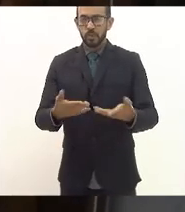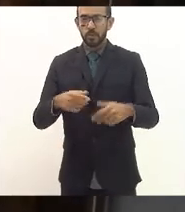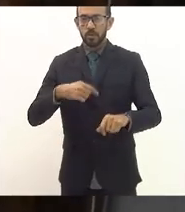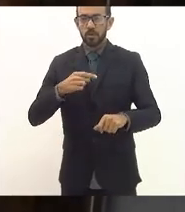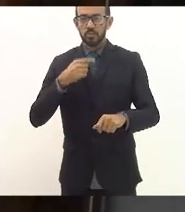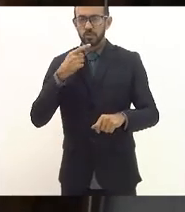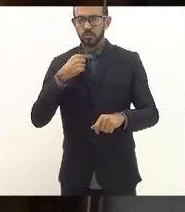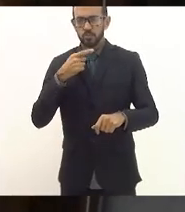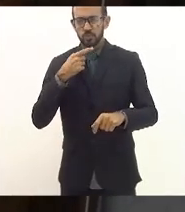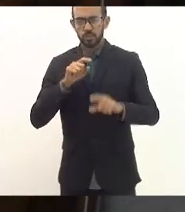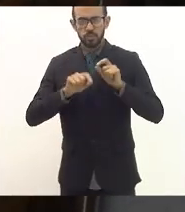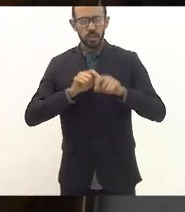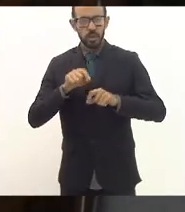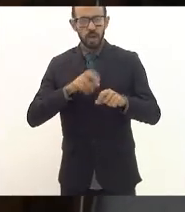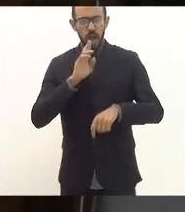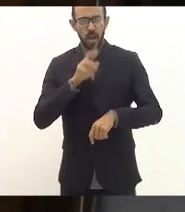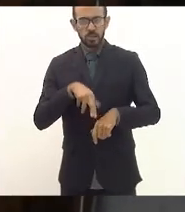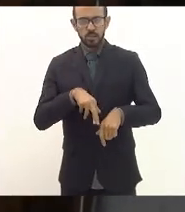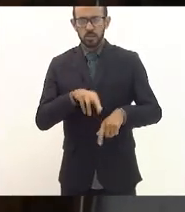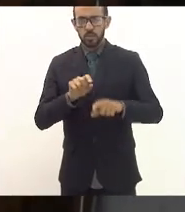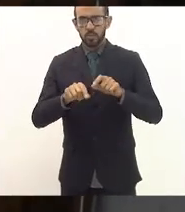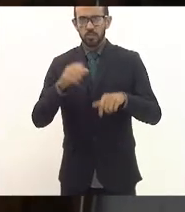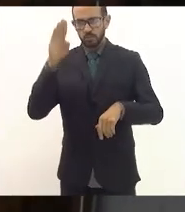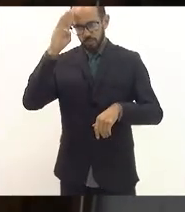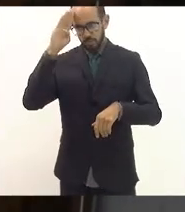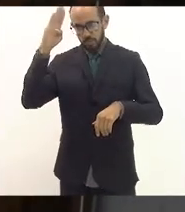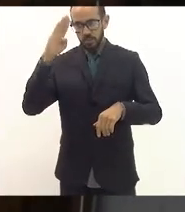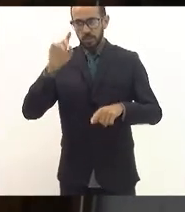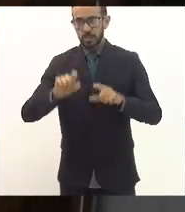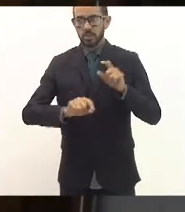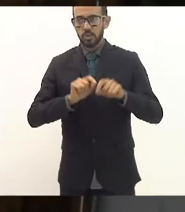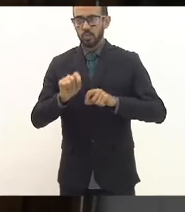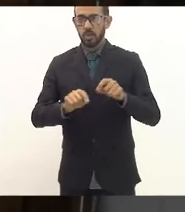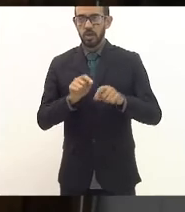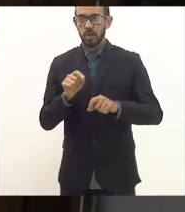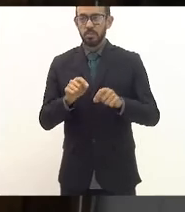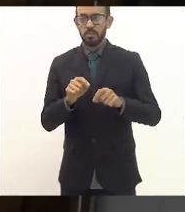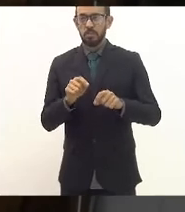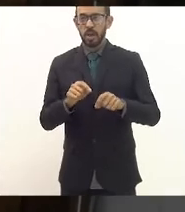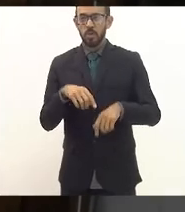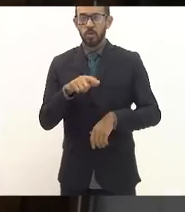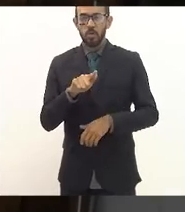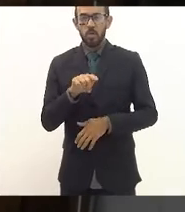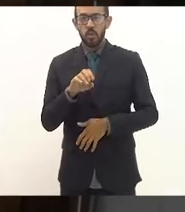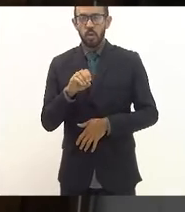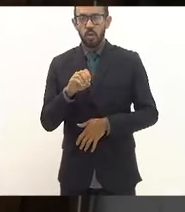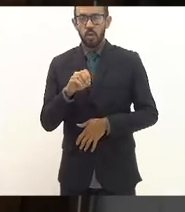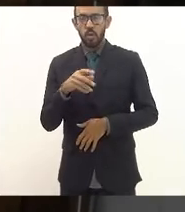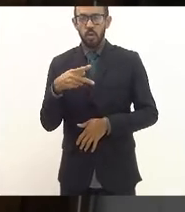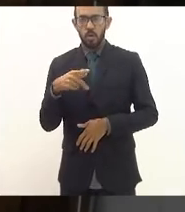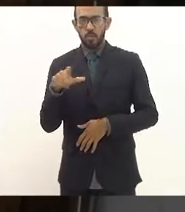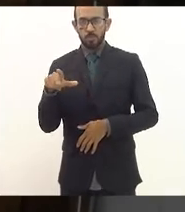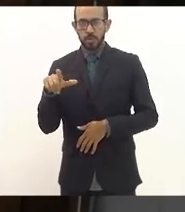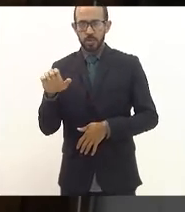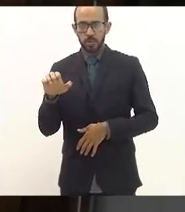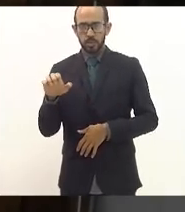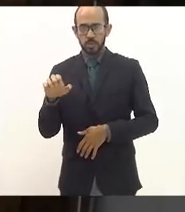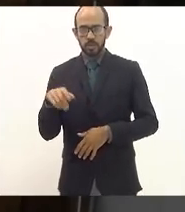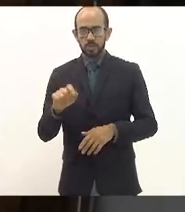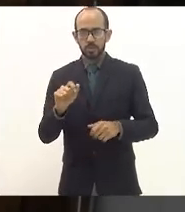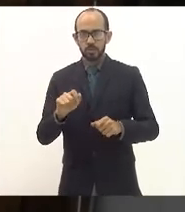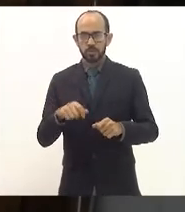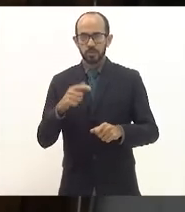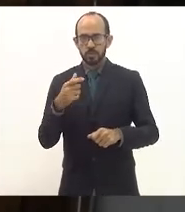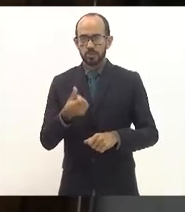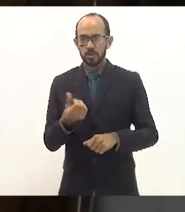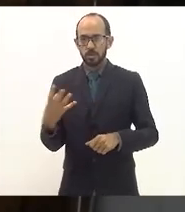das razões, das mais principais, para o golpe de 64, para a implantação da ditadura